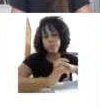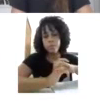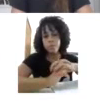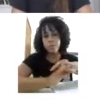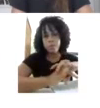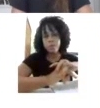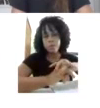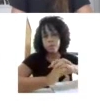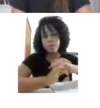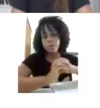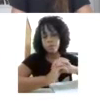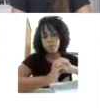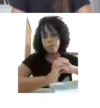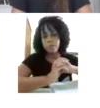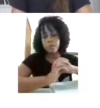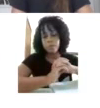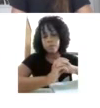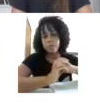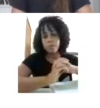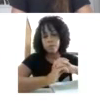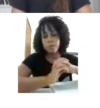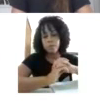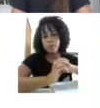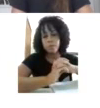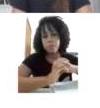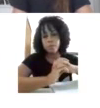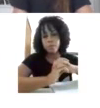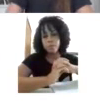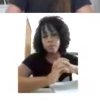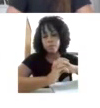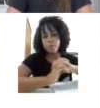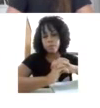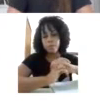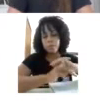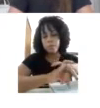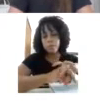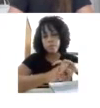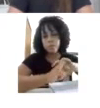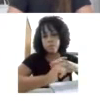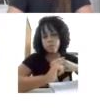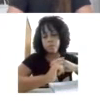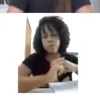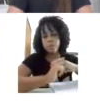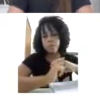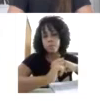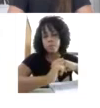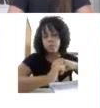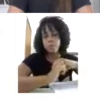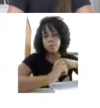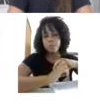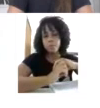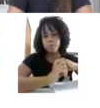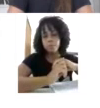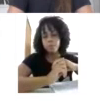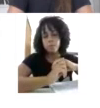vem em cadeia, né? Desde o âmbito federal, em alguns momentos, em alguns lugares, no âmbito estadual, e